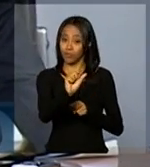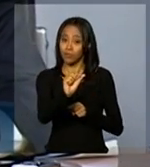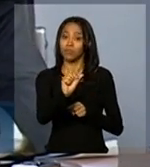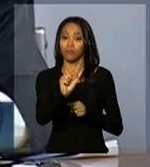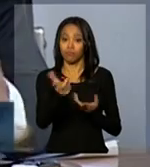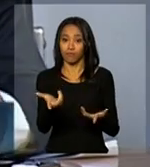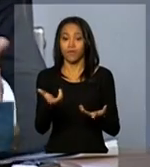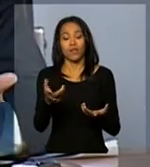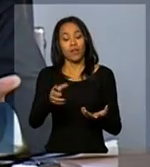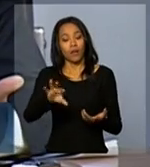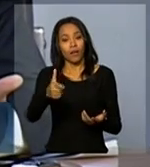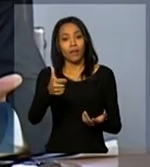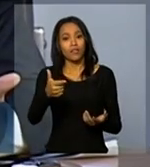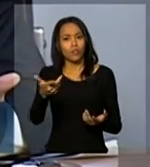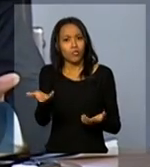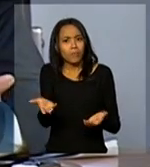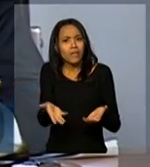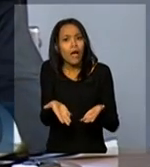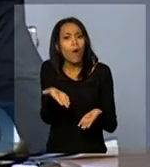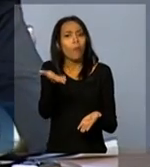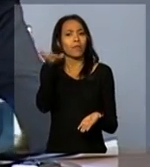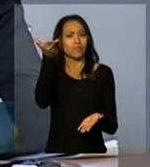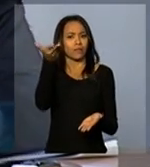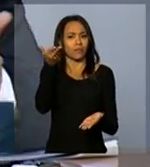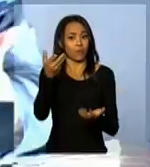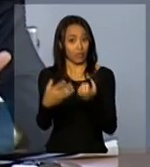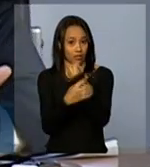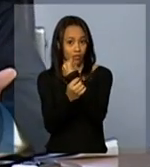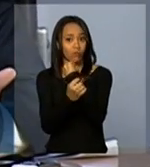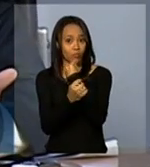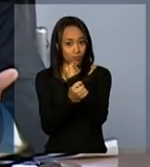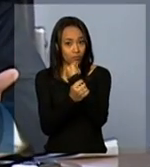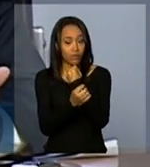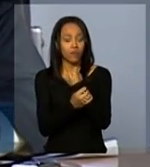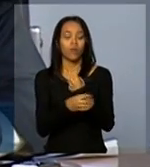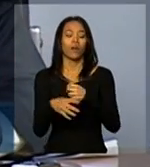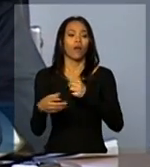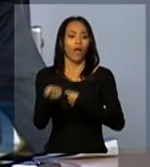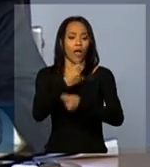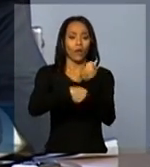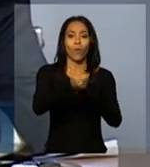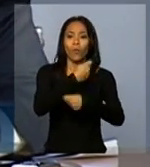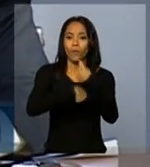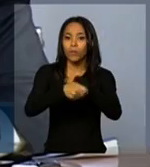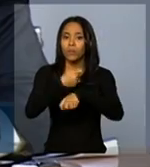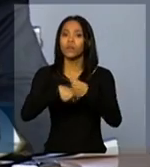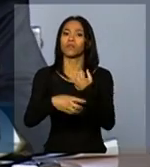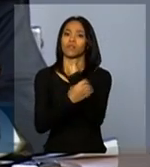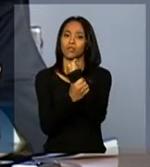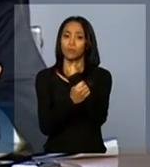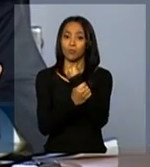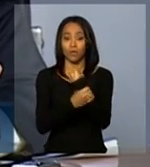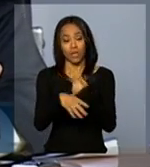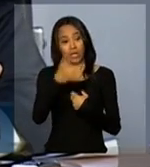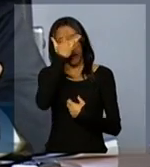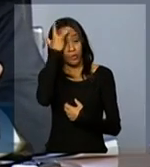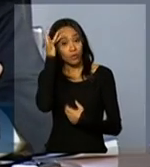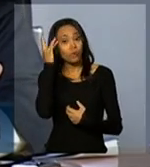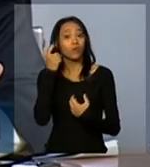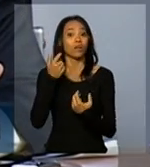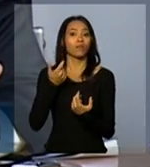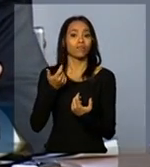crédito porque as condições são mais seguras, a economia está mais segura e o consumidor tem espaço